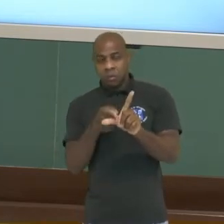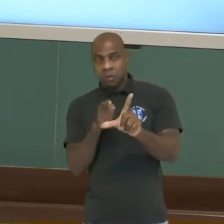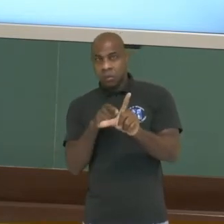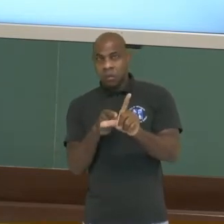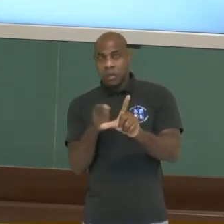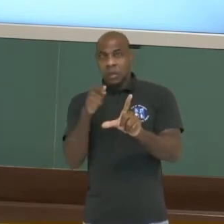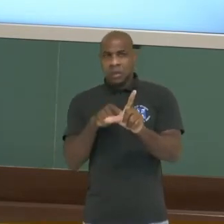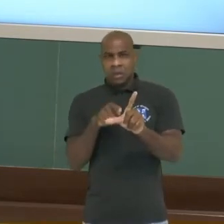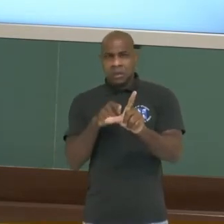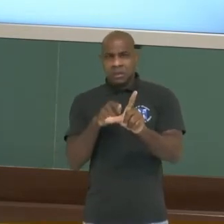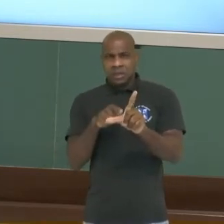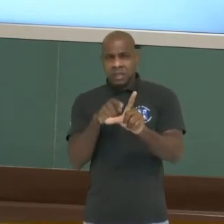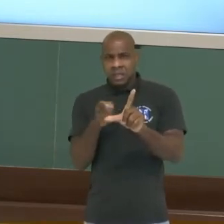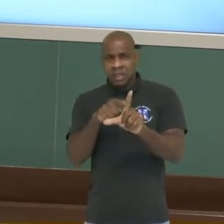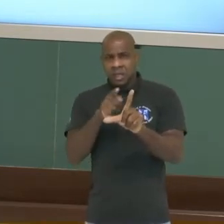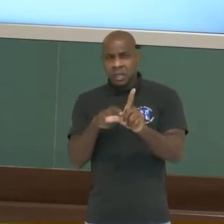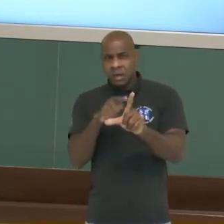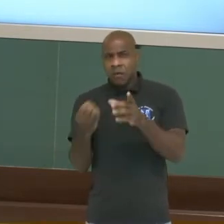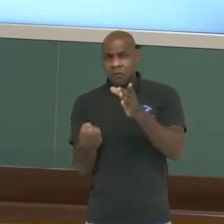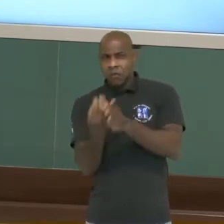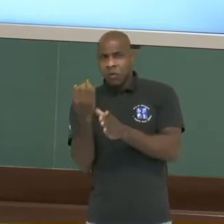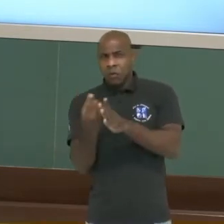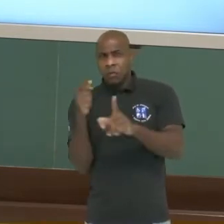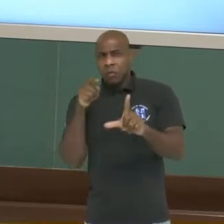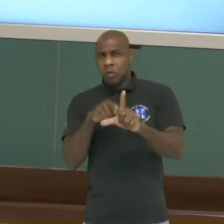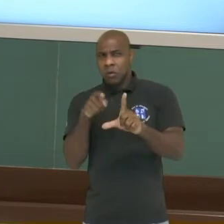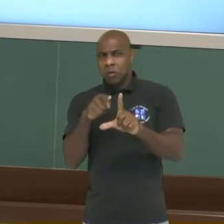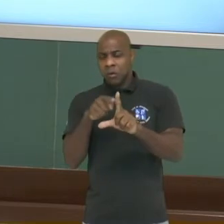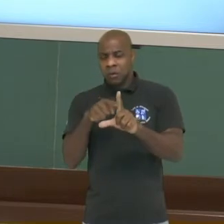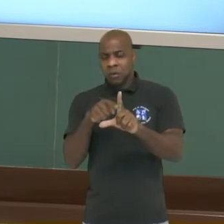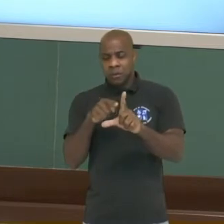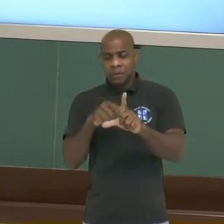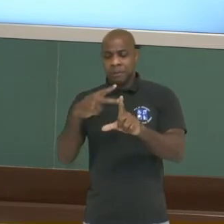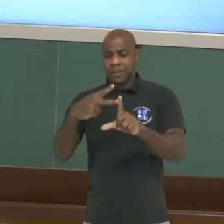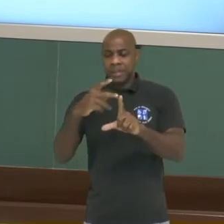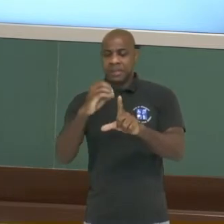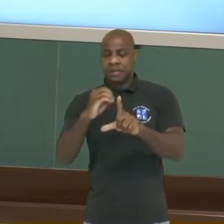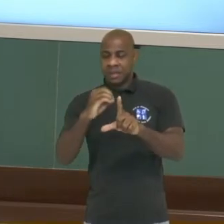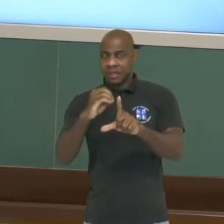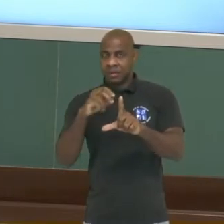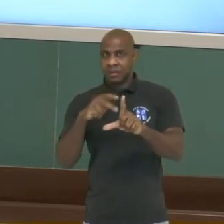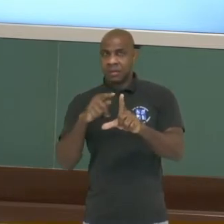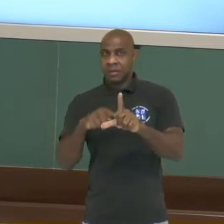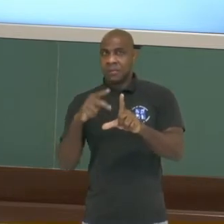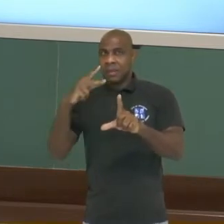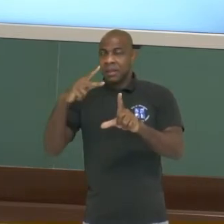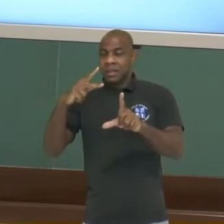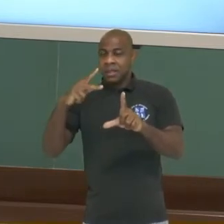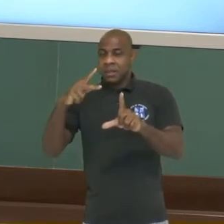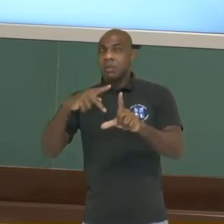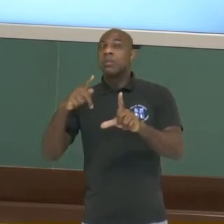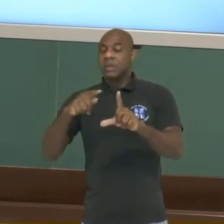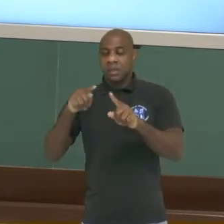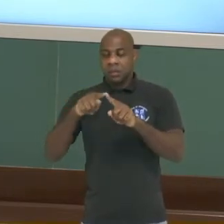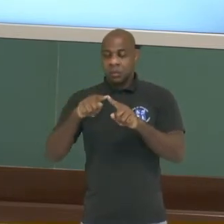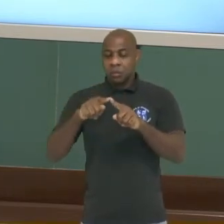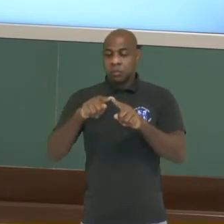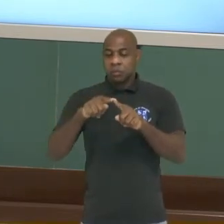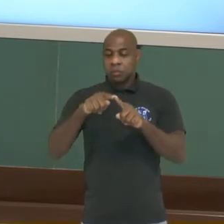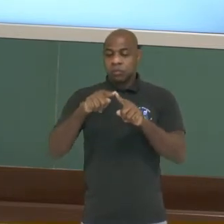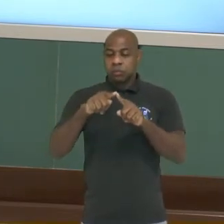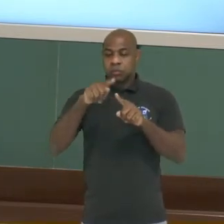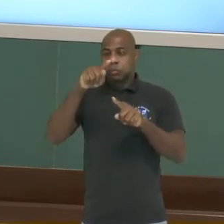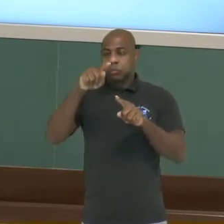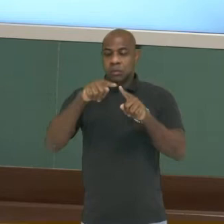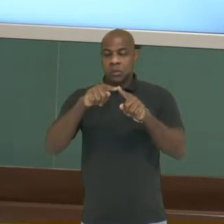neste ângulozinho aqui, formou entre o ponto P0 e o ponto P um triângulo retângulo. Se